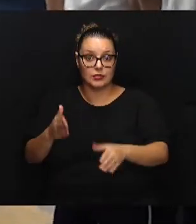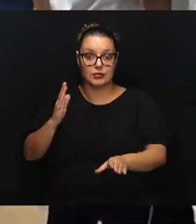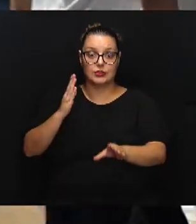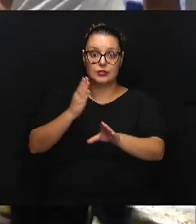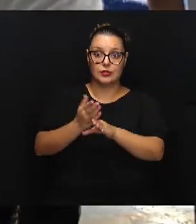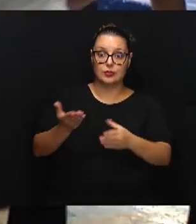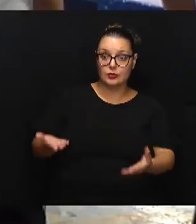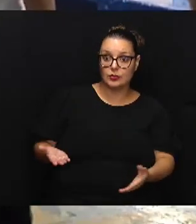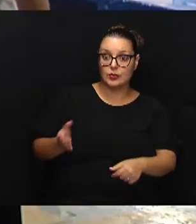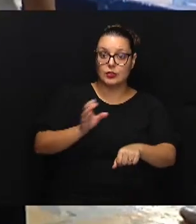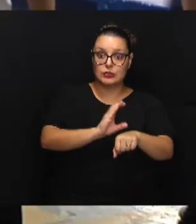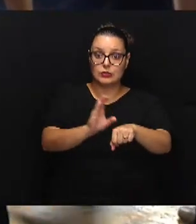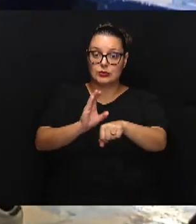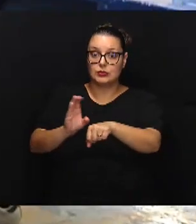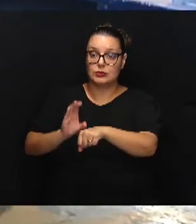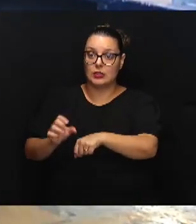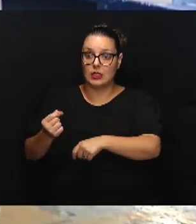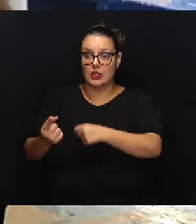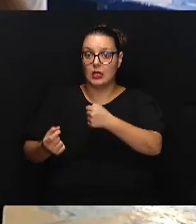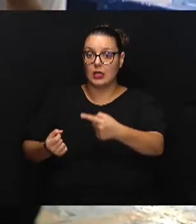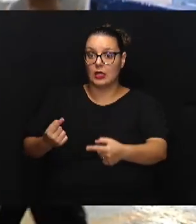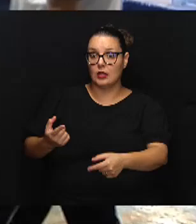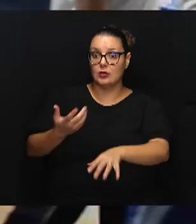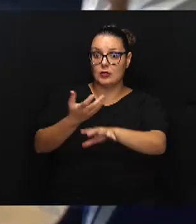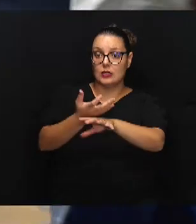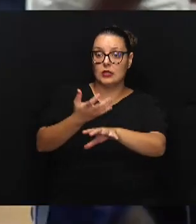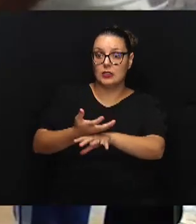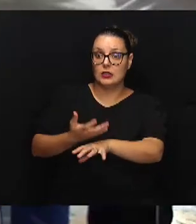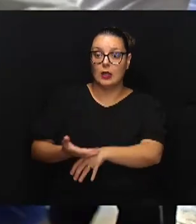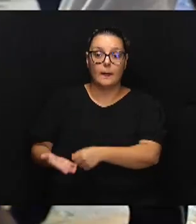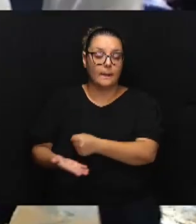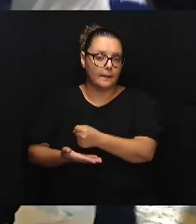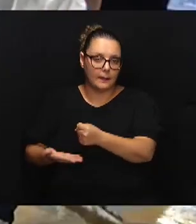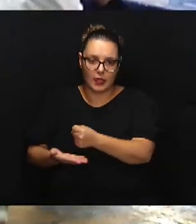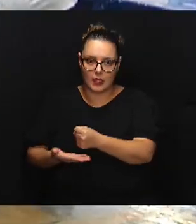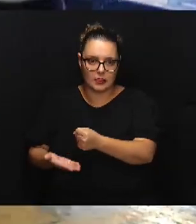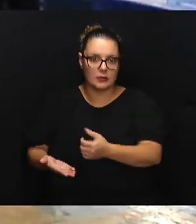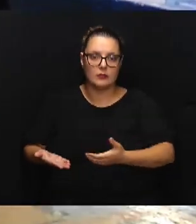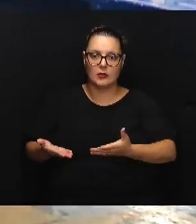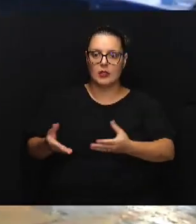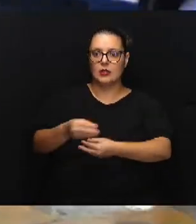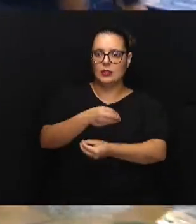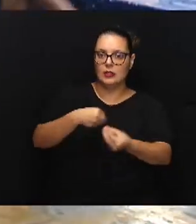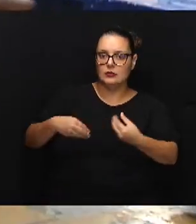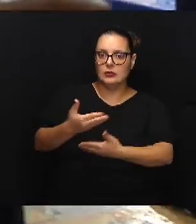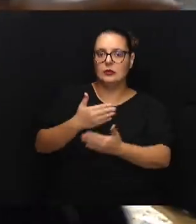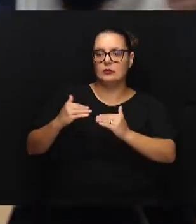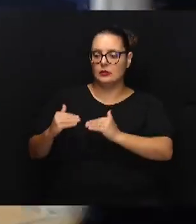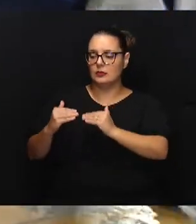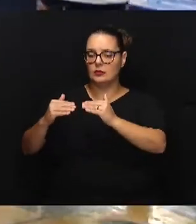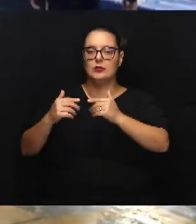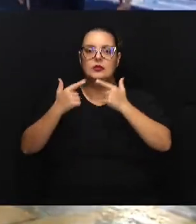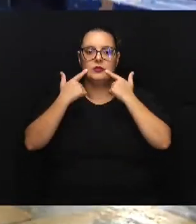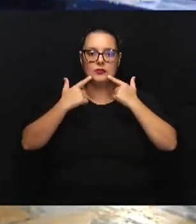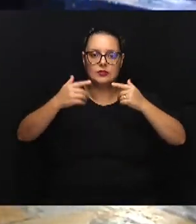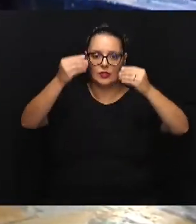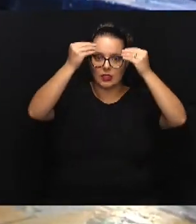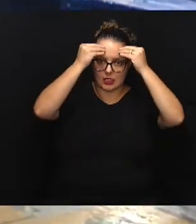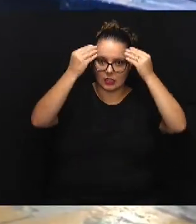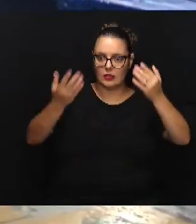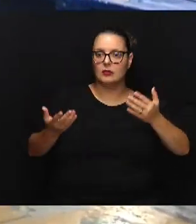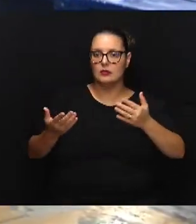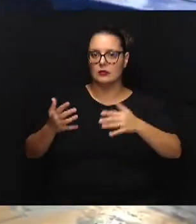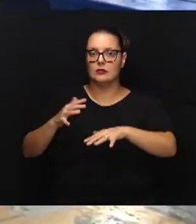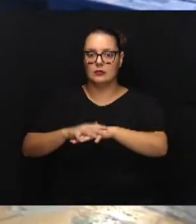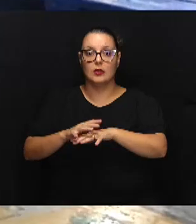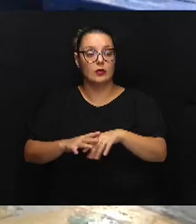nos cursos algumas disciplinas que são básicas para colocar todo mundo no mesmo nível de linguagem, no mesmo nível de matemática,